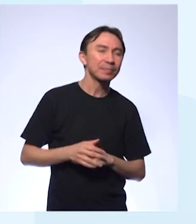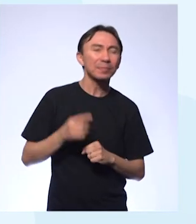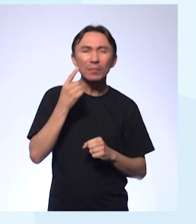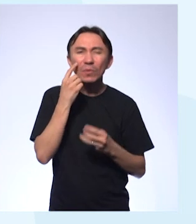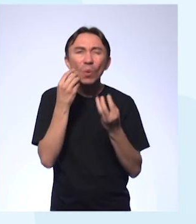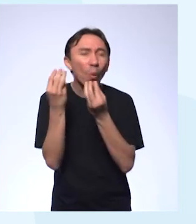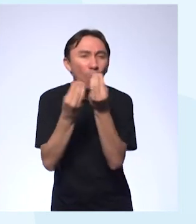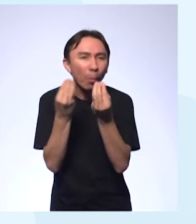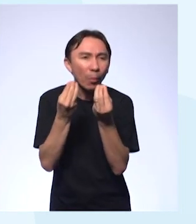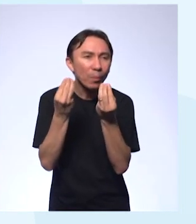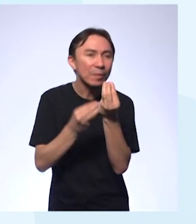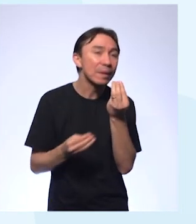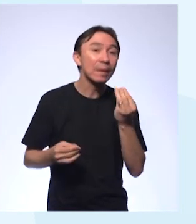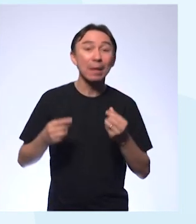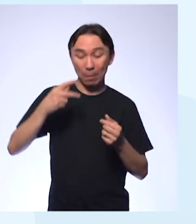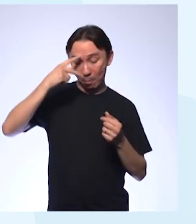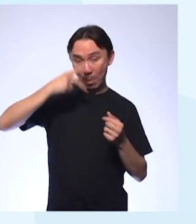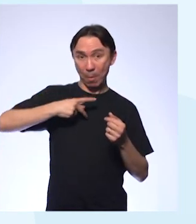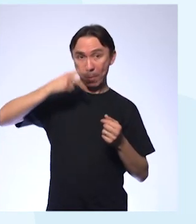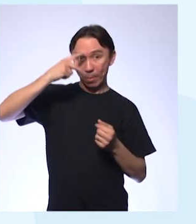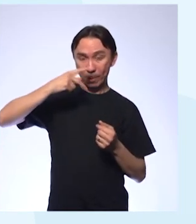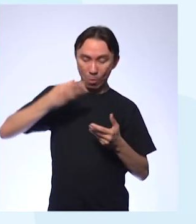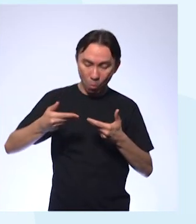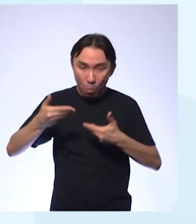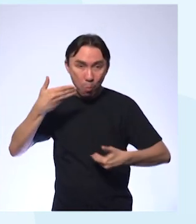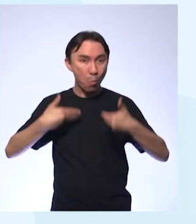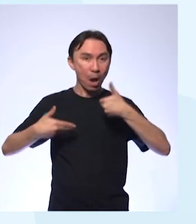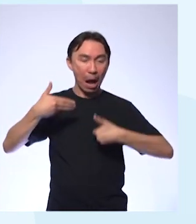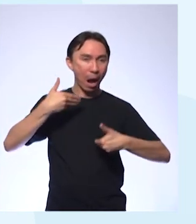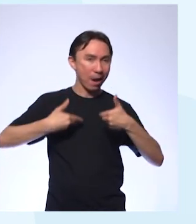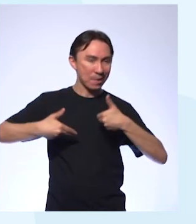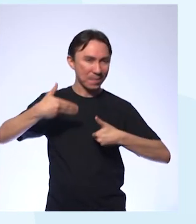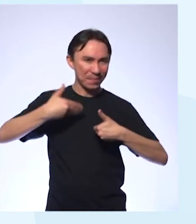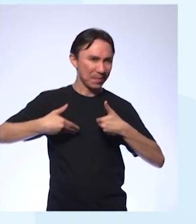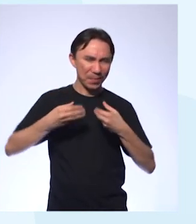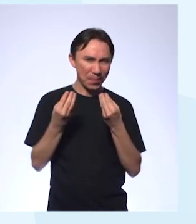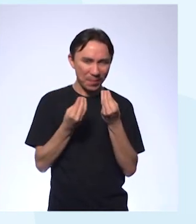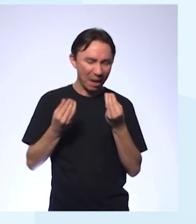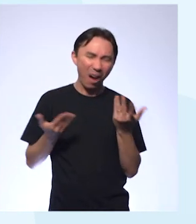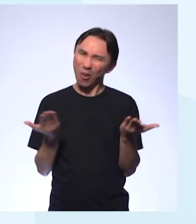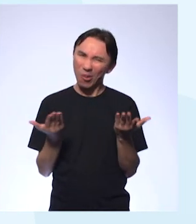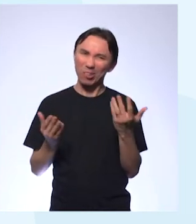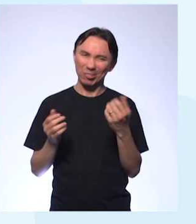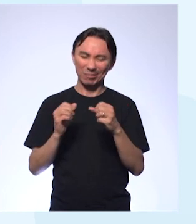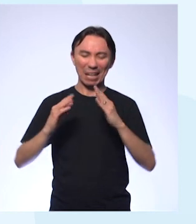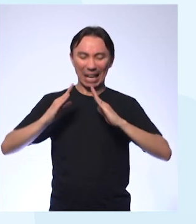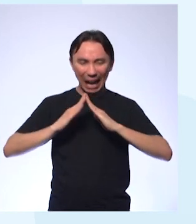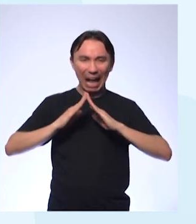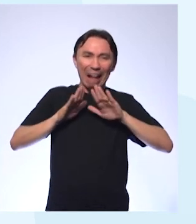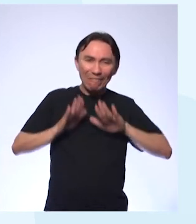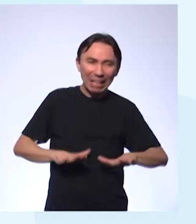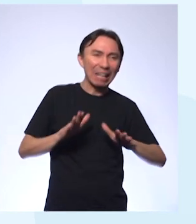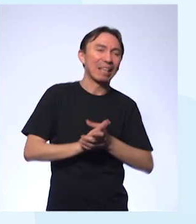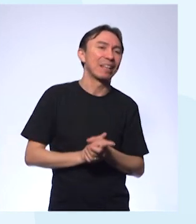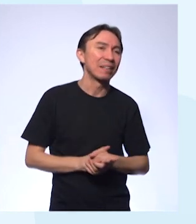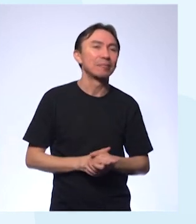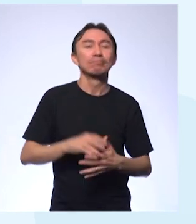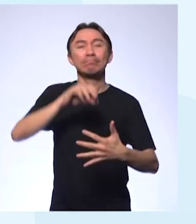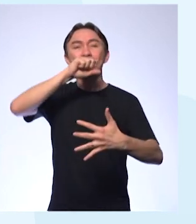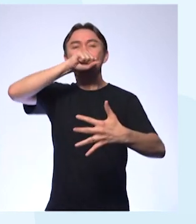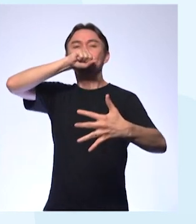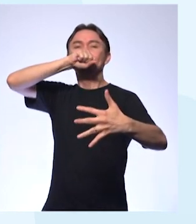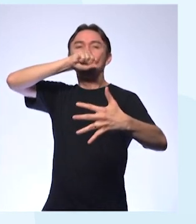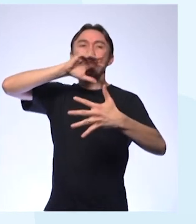pode fazer para cuidar de si mesmo, principalmente nessa fase de isolamento social? respirar profundamente, ou